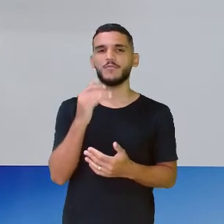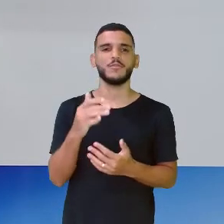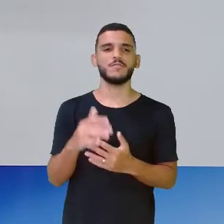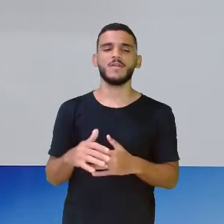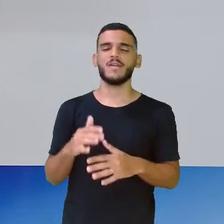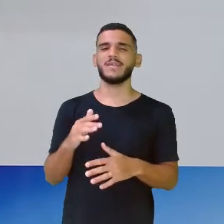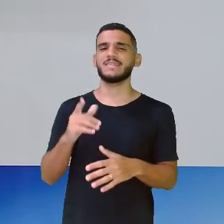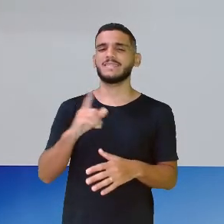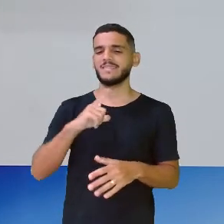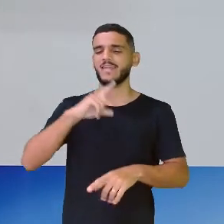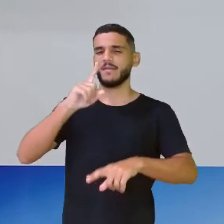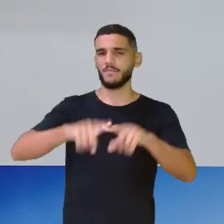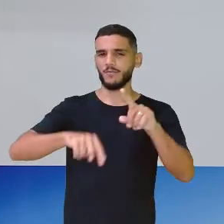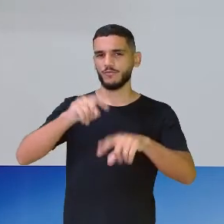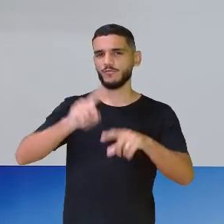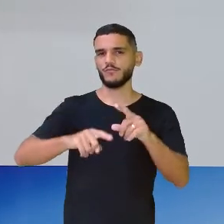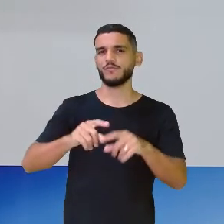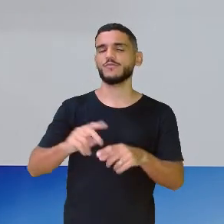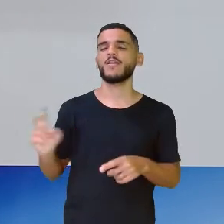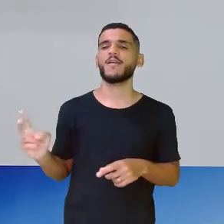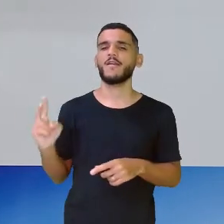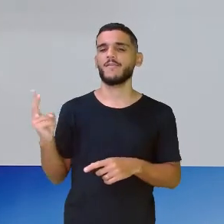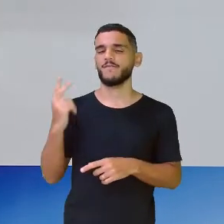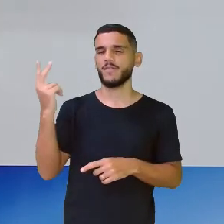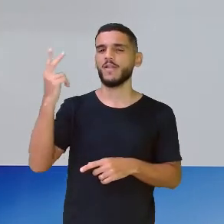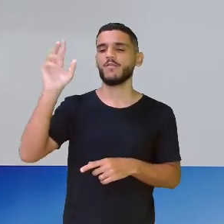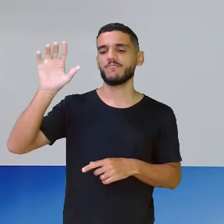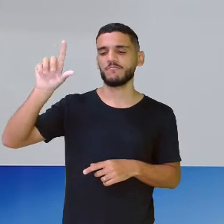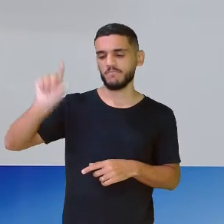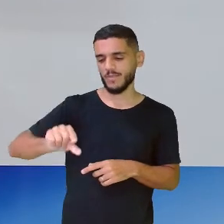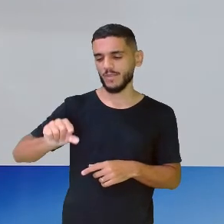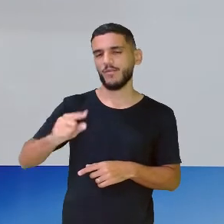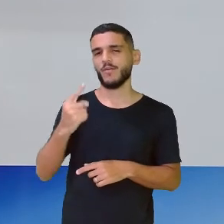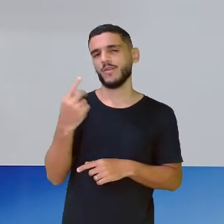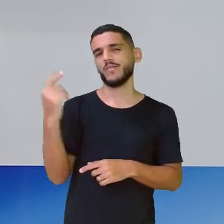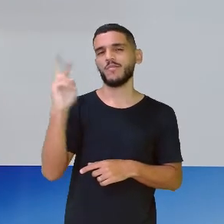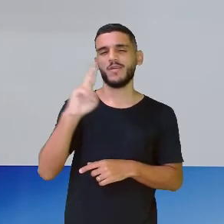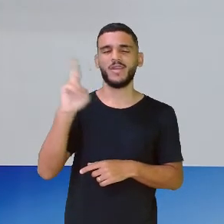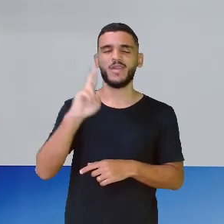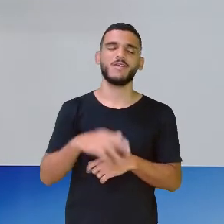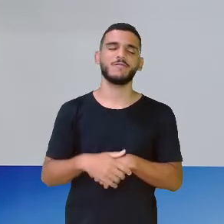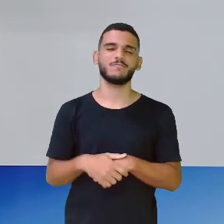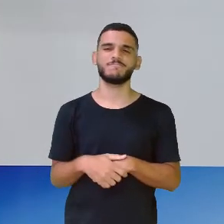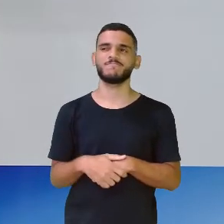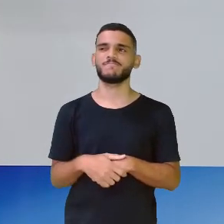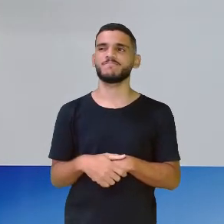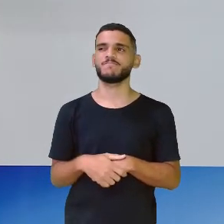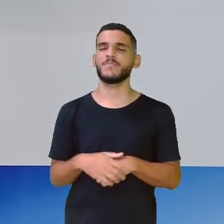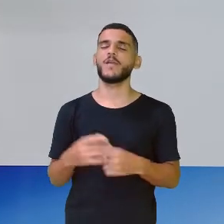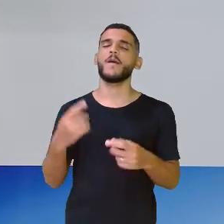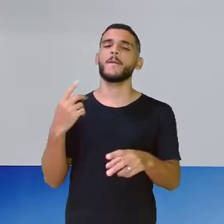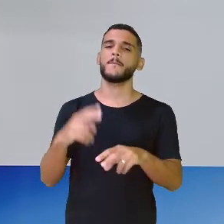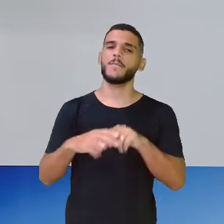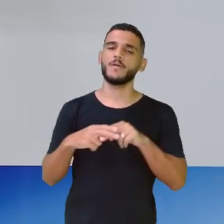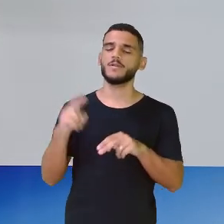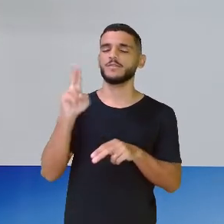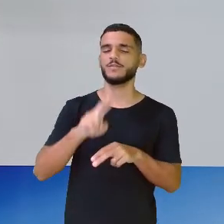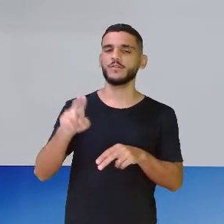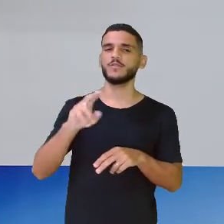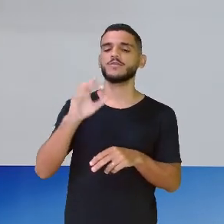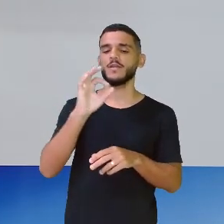Existem produtos que valem menos de R$1, certo? Por isso que a gente utiliza as moedas,